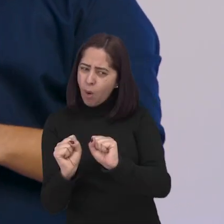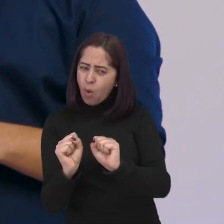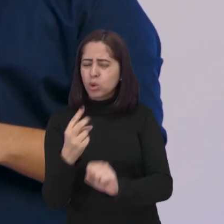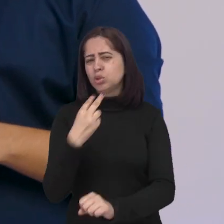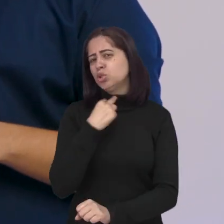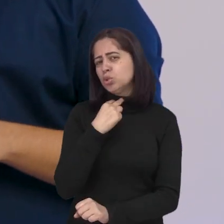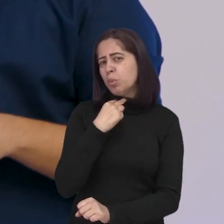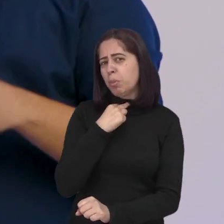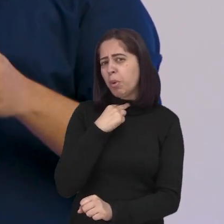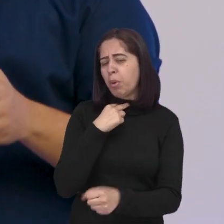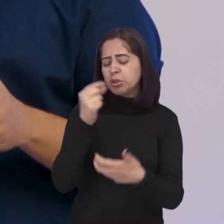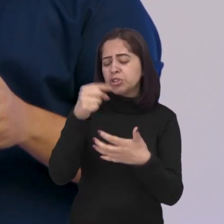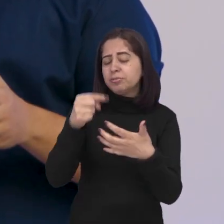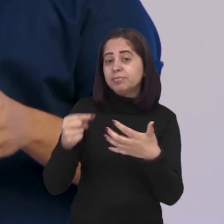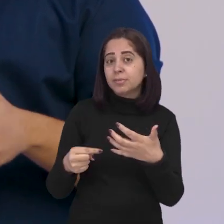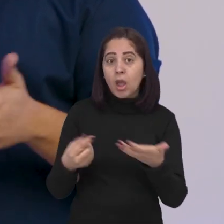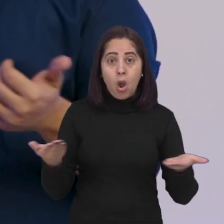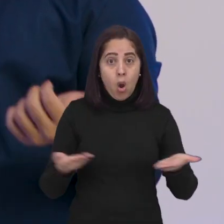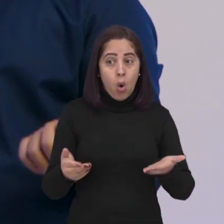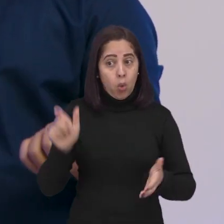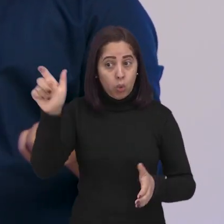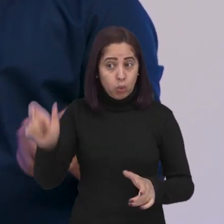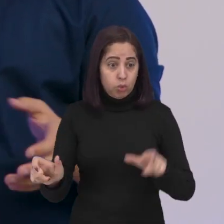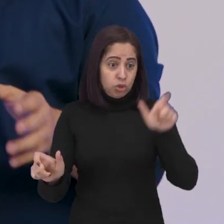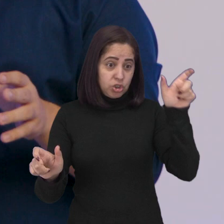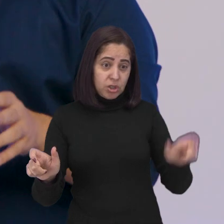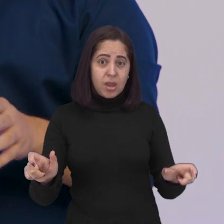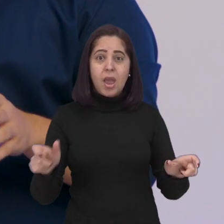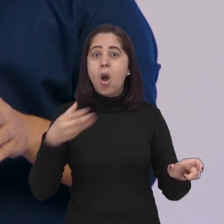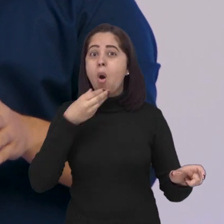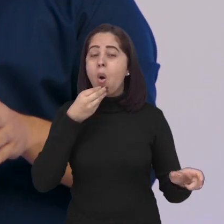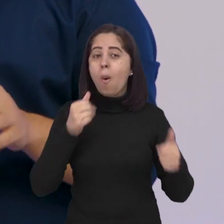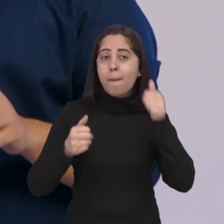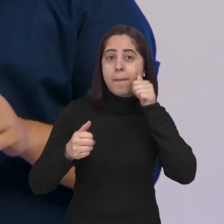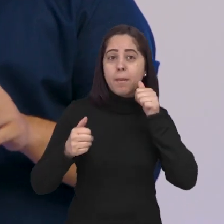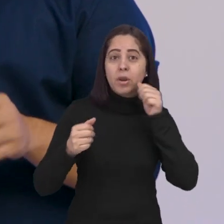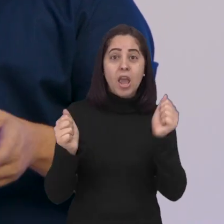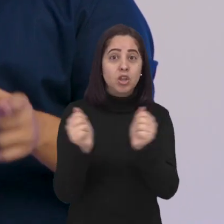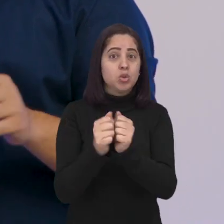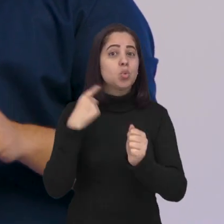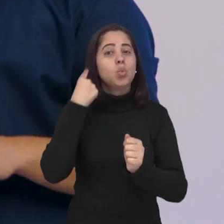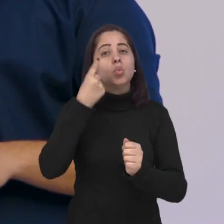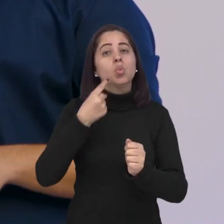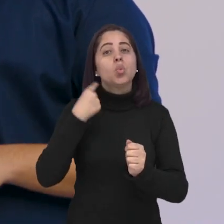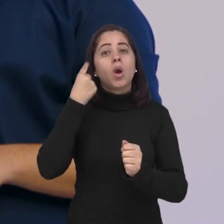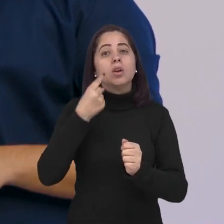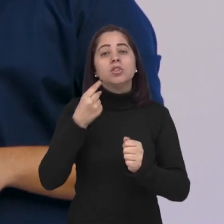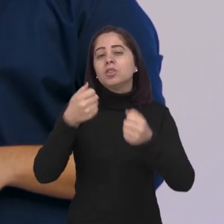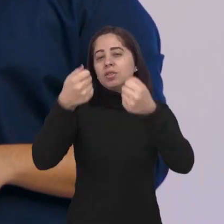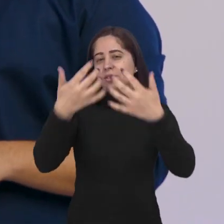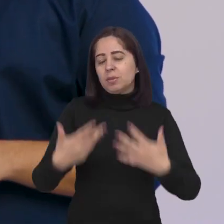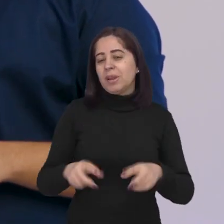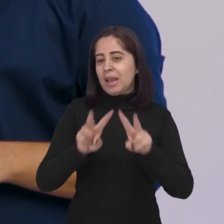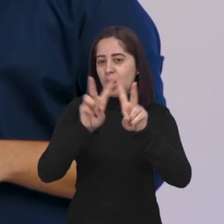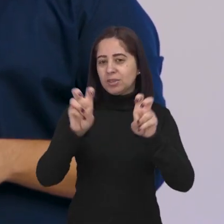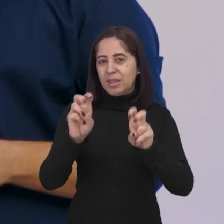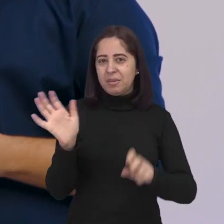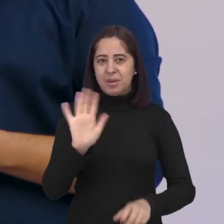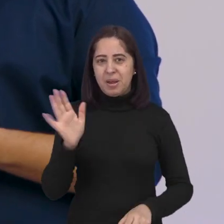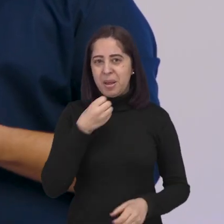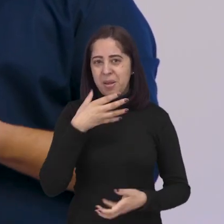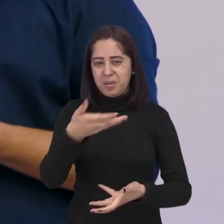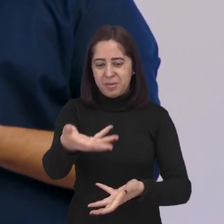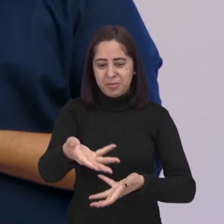pode ser feito. Hoje o Marvin Pinho e a Francine Padilha recebem o advogado Marcos Limão para falarem sobre o assunto. Olá pessoal,